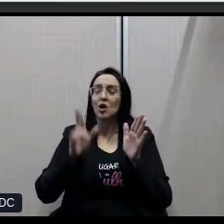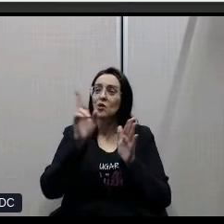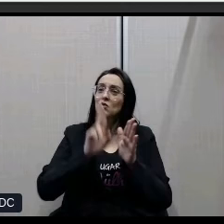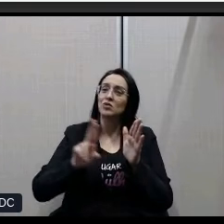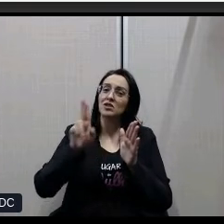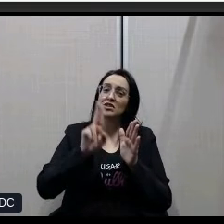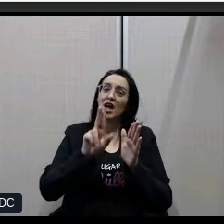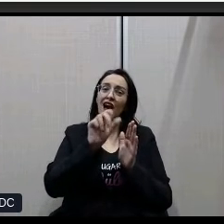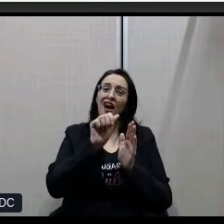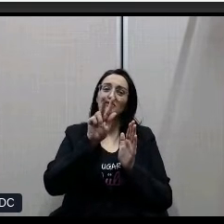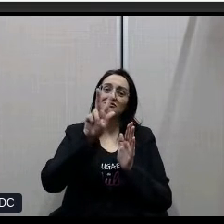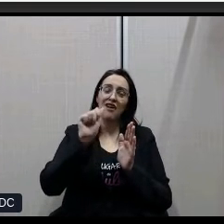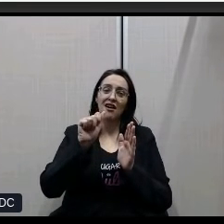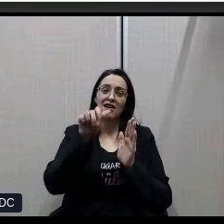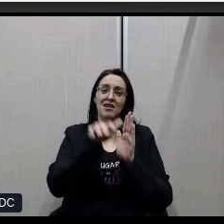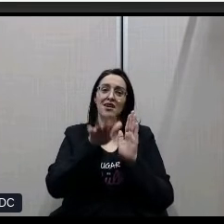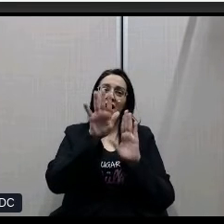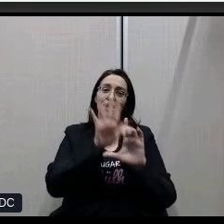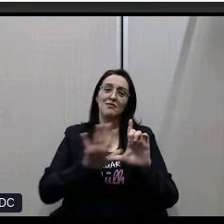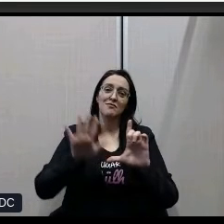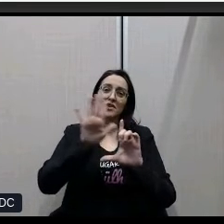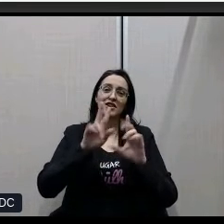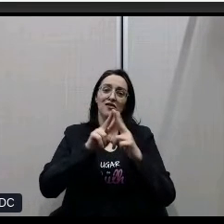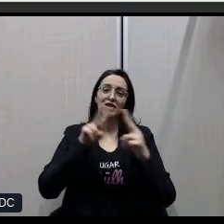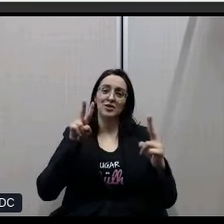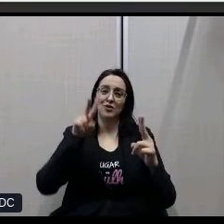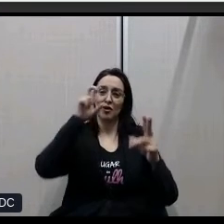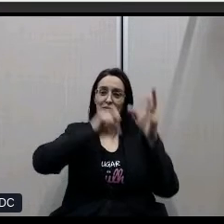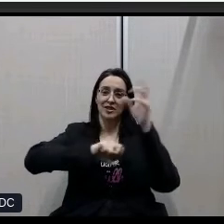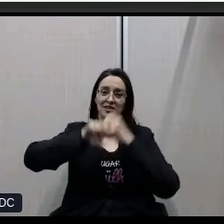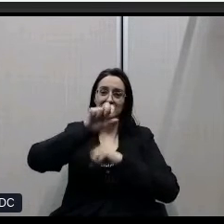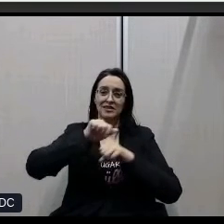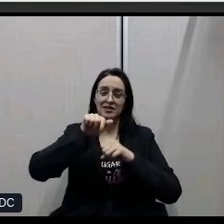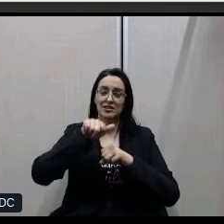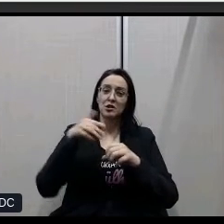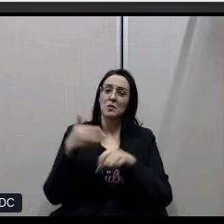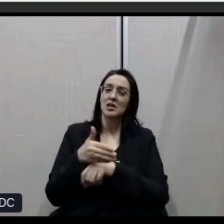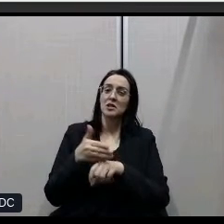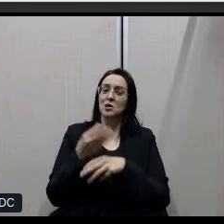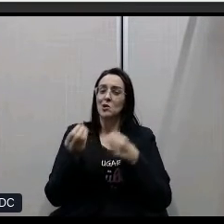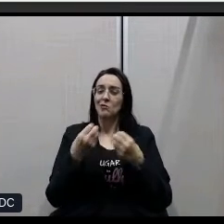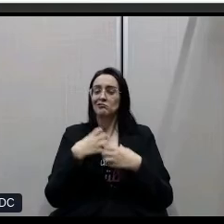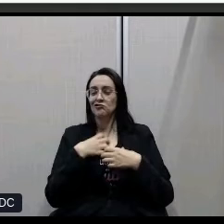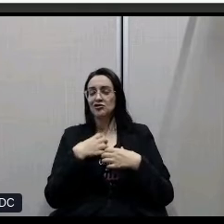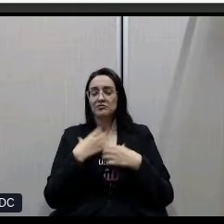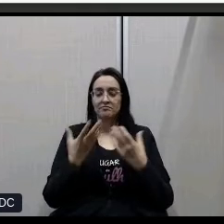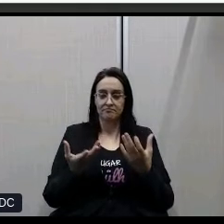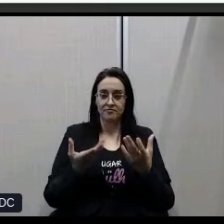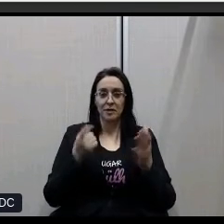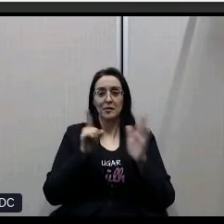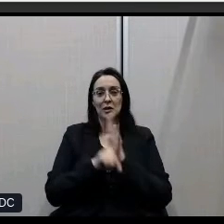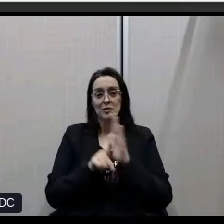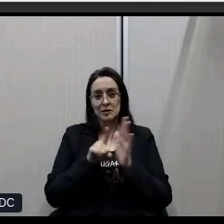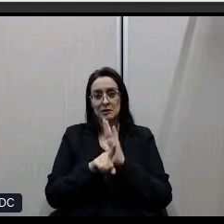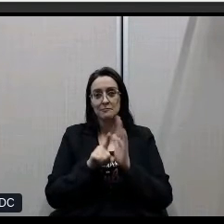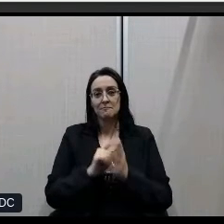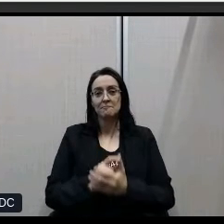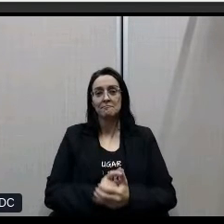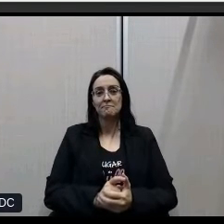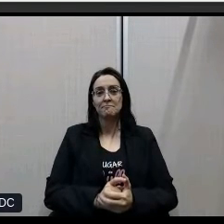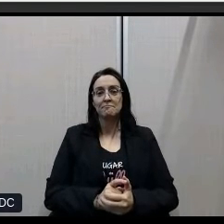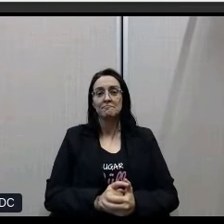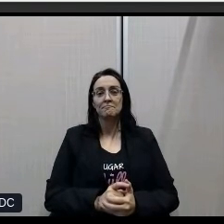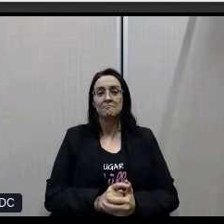gente chama de ambiente virtual de aprendizagem da instituição de ensino que ele participava, que ele atuava. Não